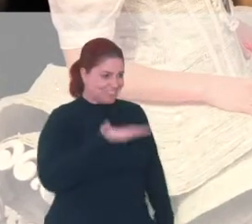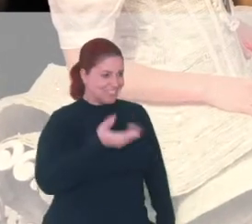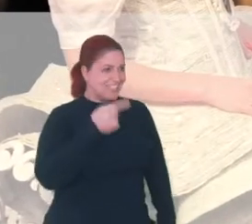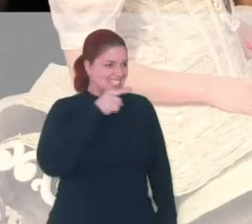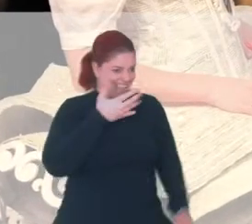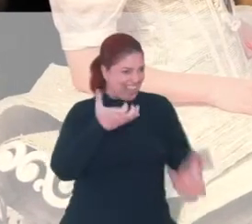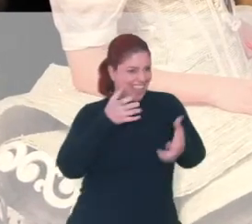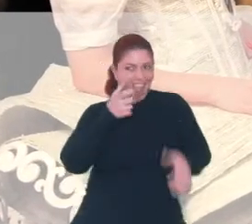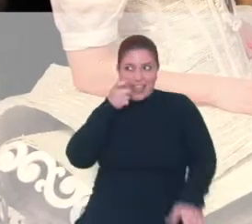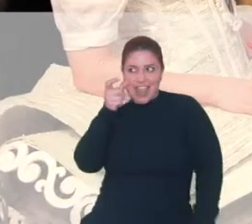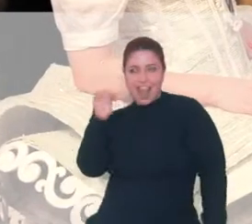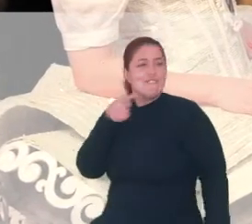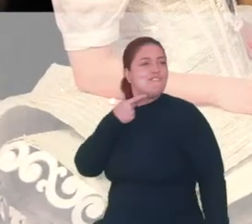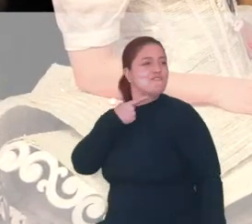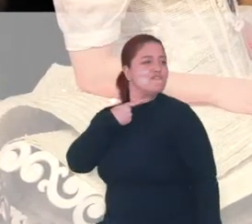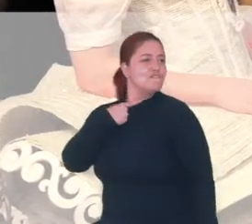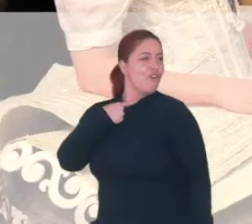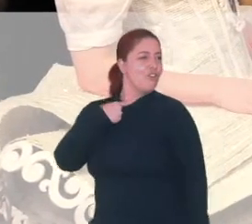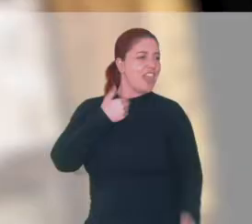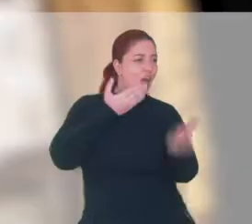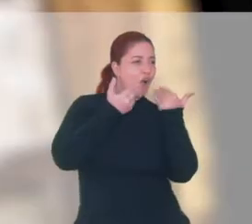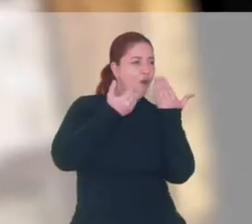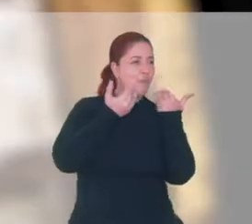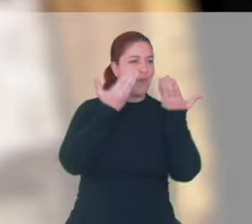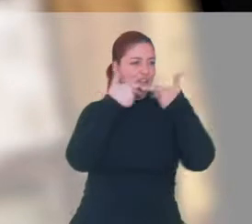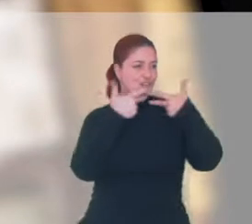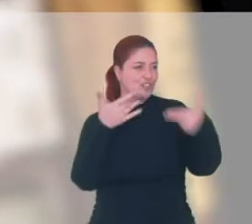naquela fruta maravilhosa?